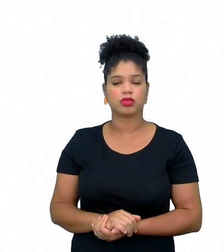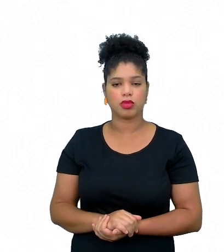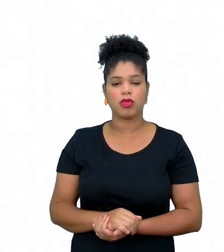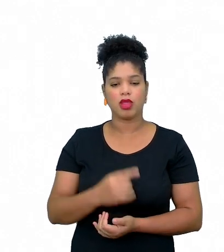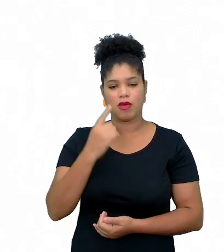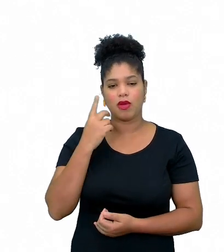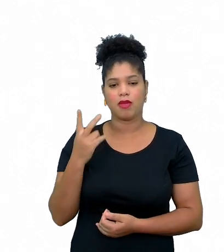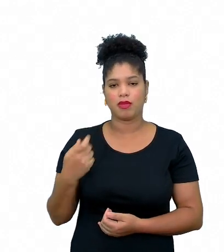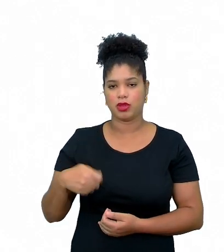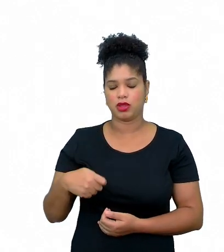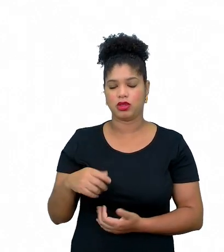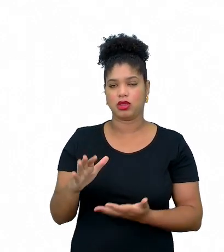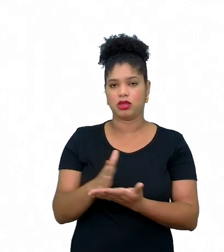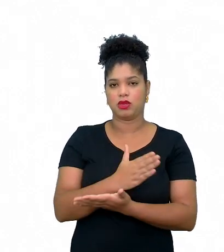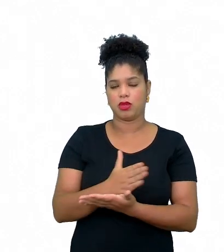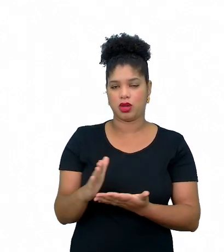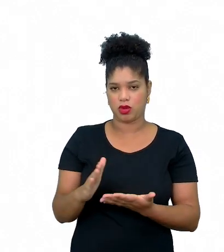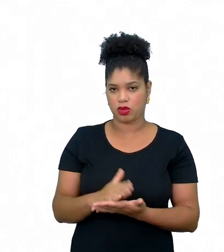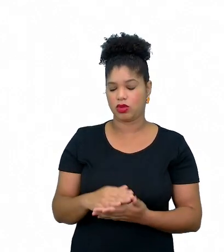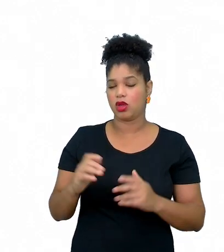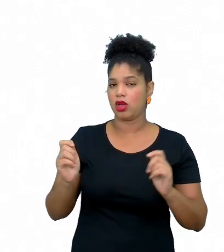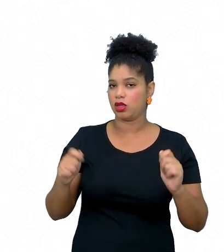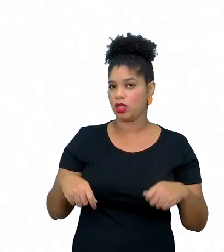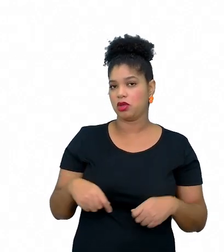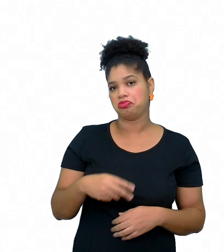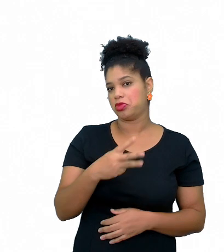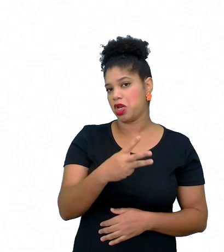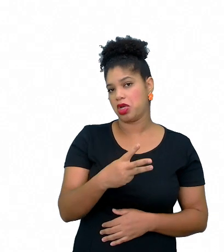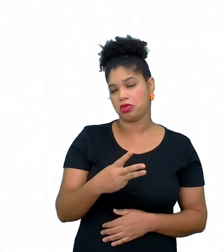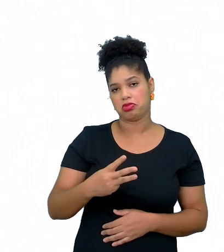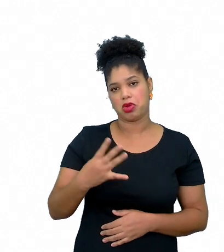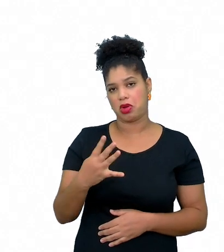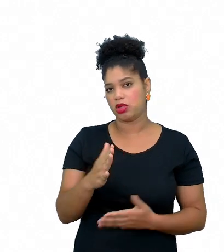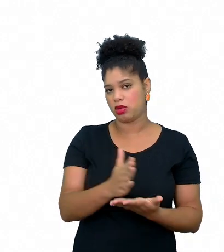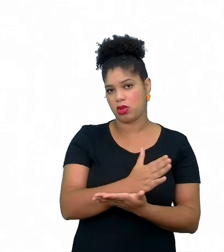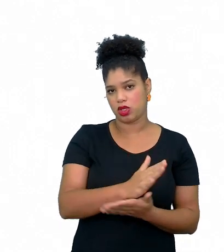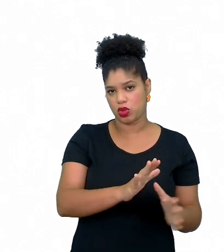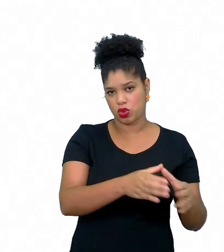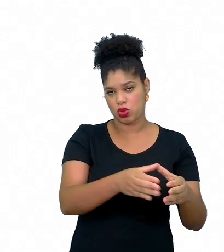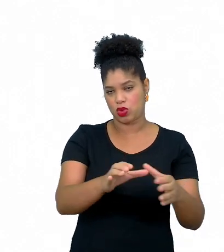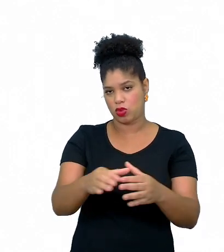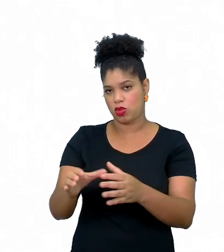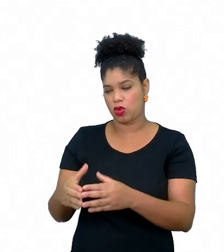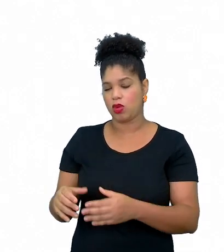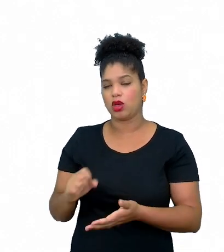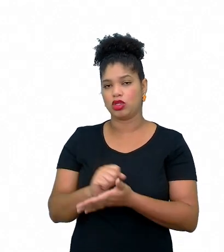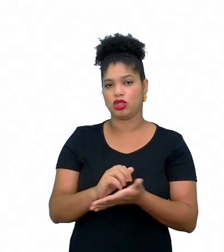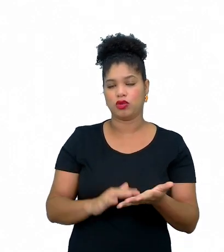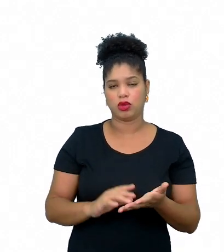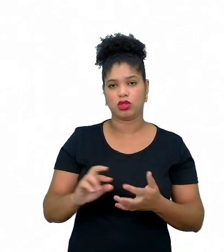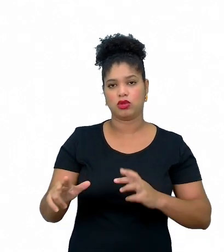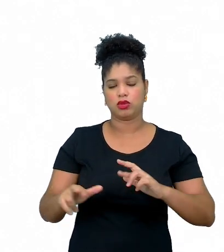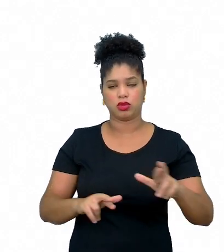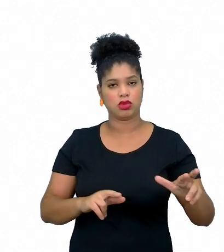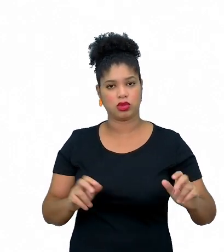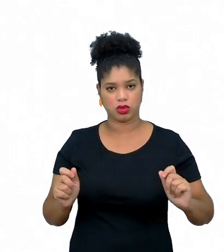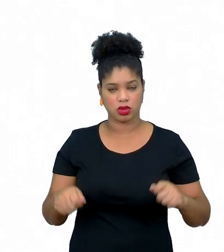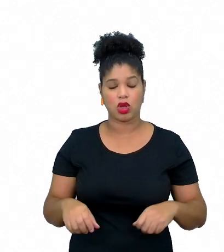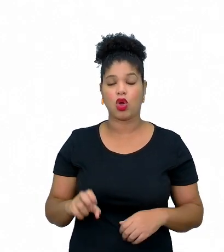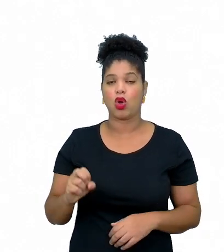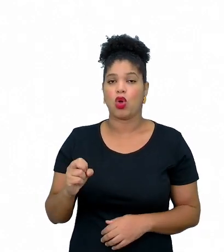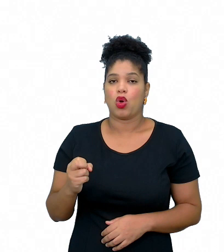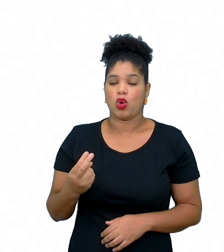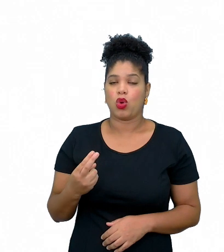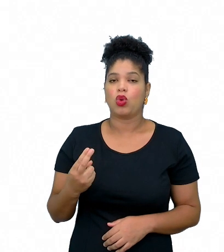esses princípios. As estações podem ser 3 ou 4, com atividades diferenciadas. Pode acontecer